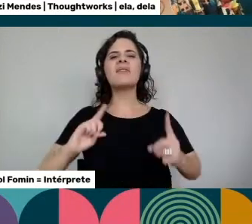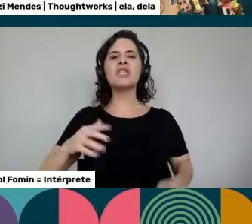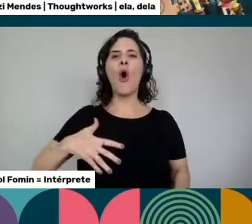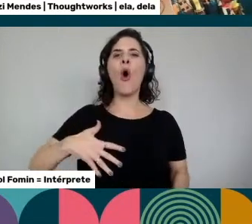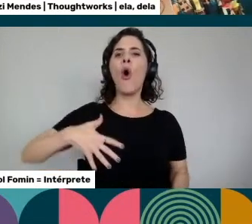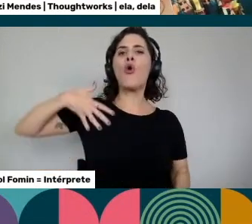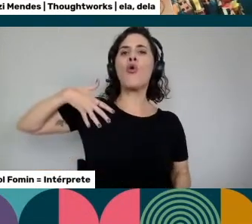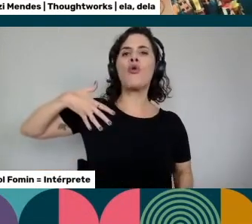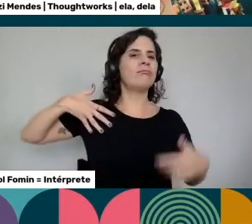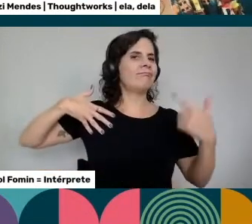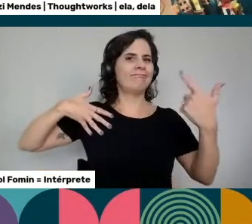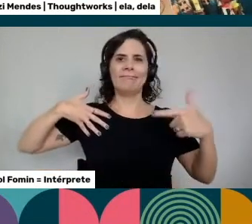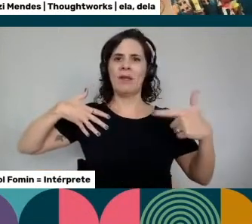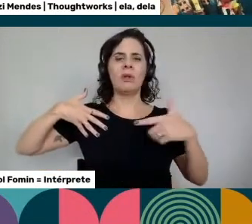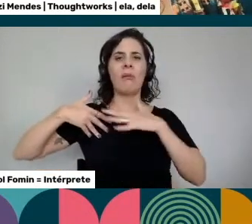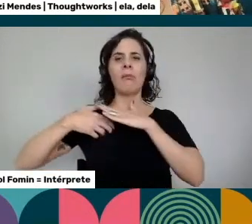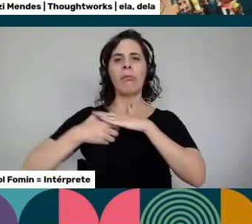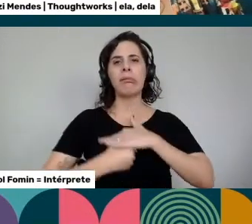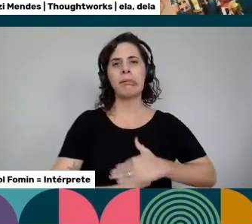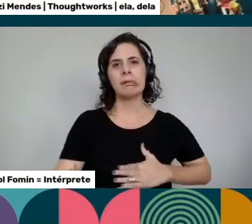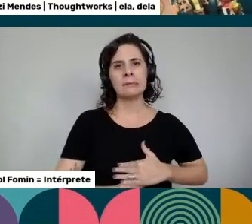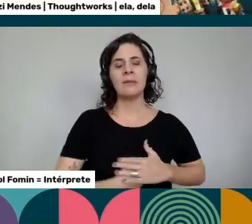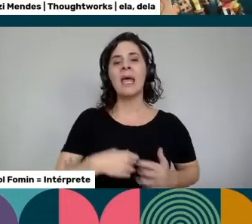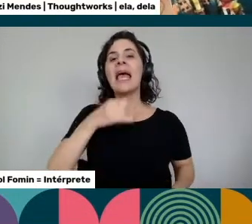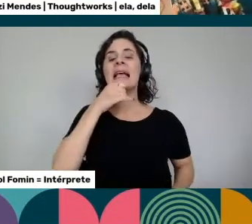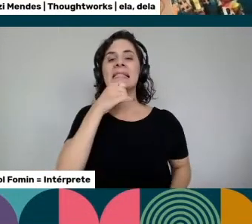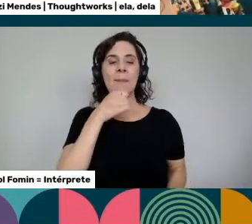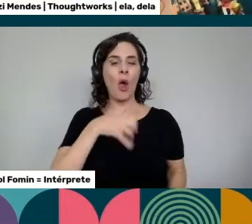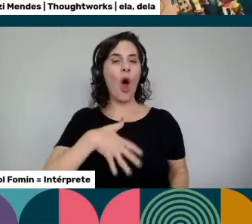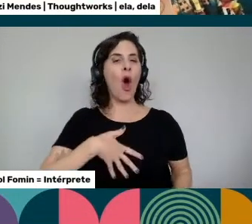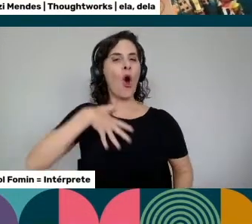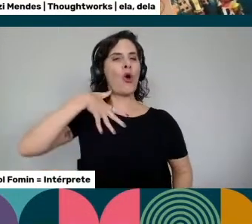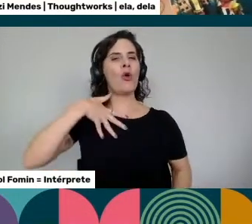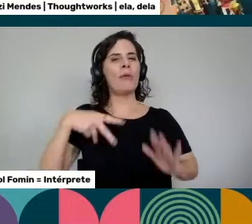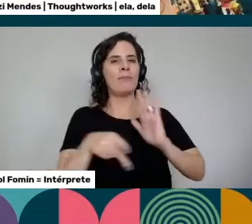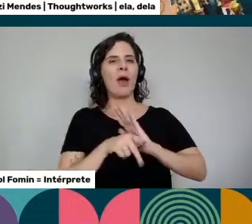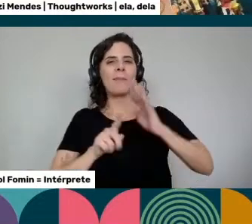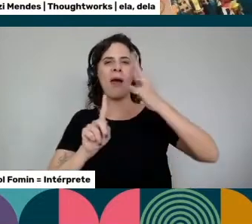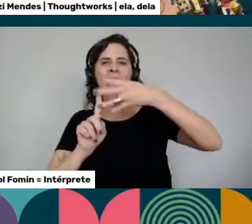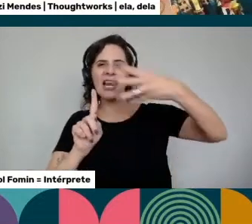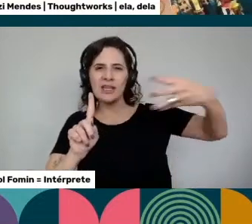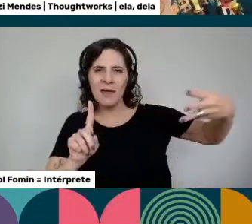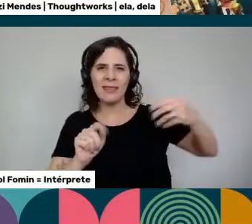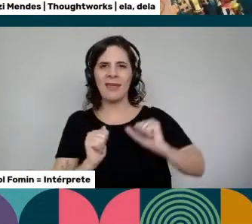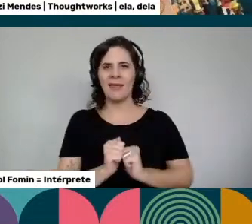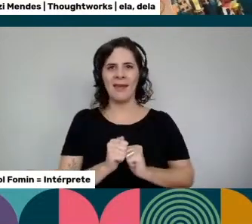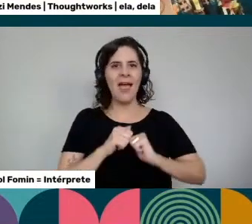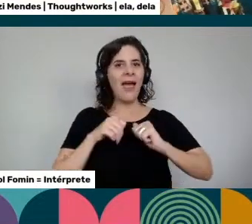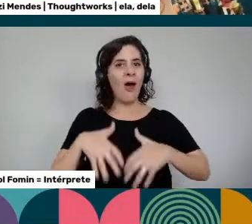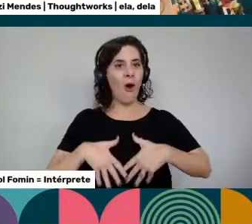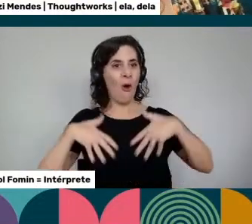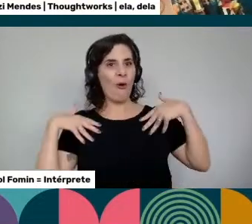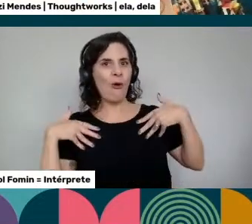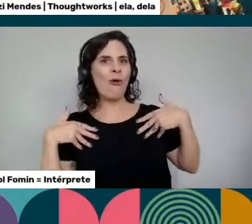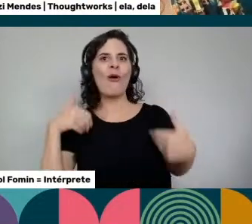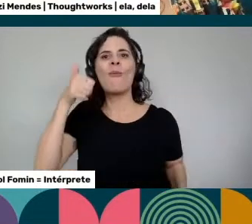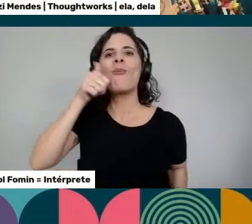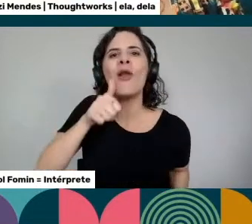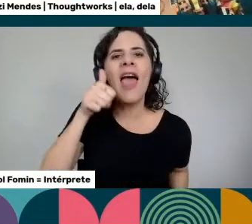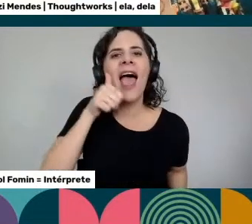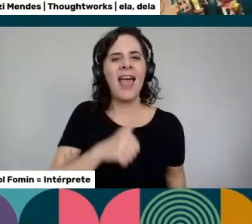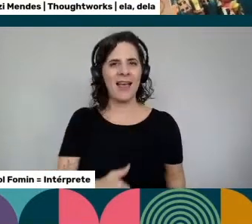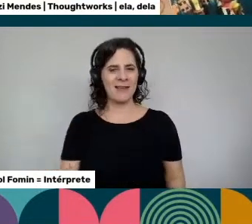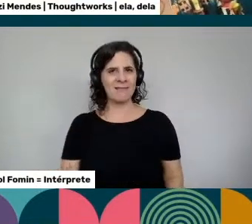né? Quando você vê movimentos ali do orgulho LGBTQIA+, orgulho das mulheres, né? Orgulho